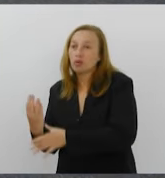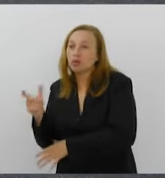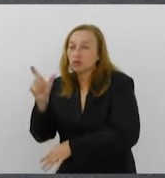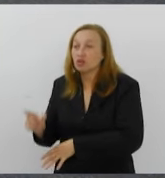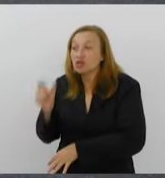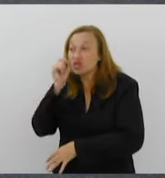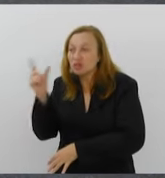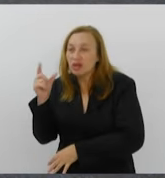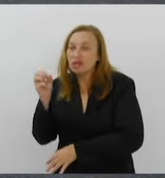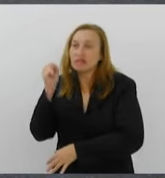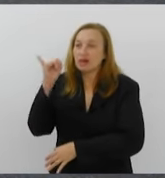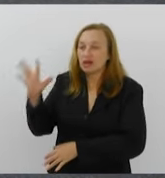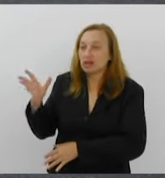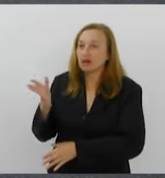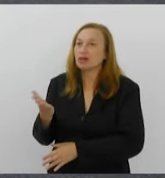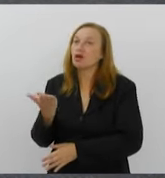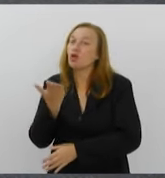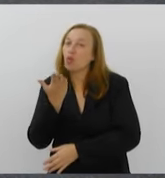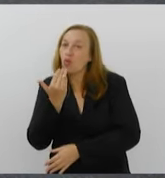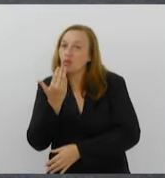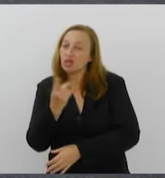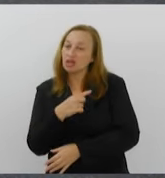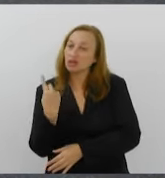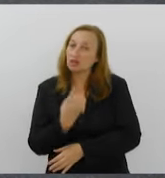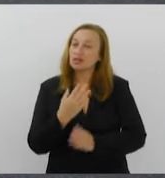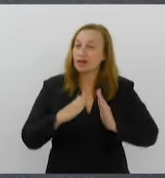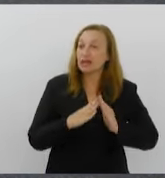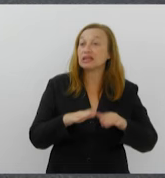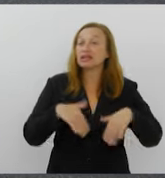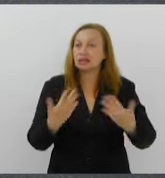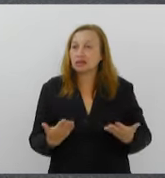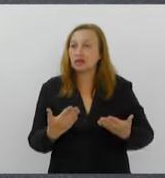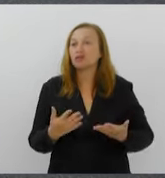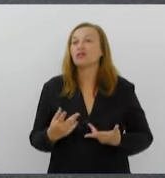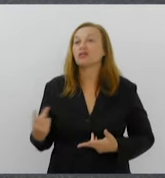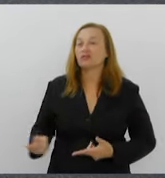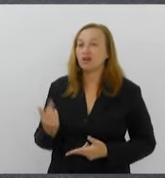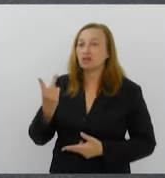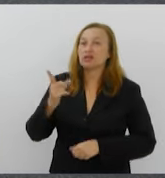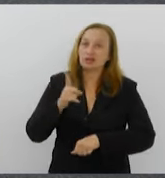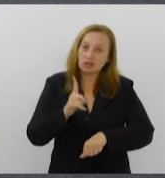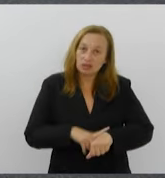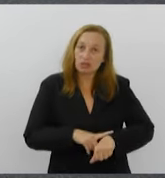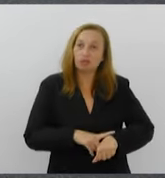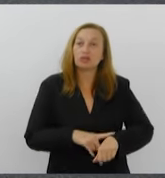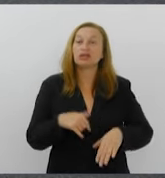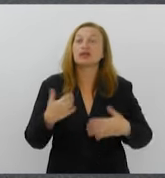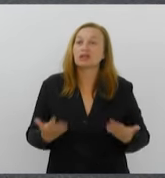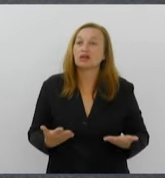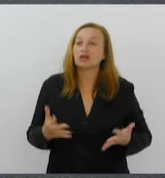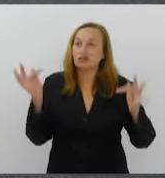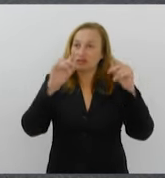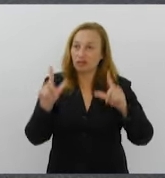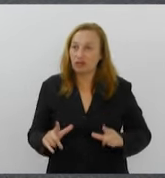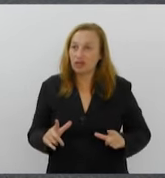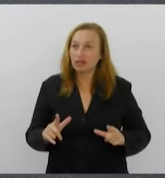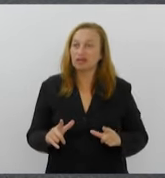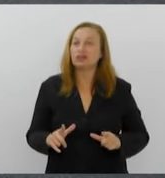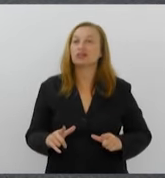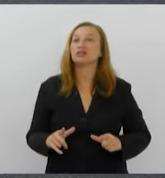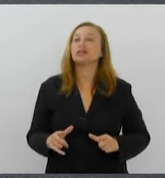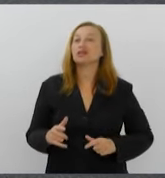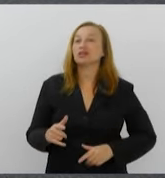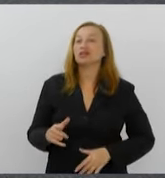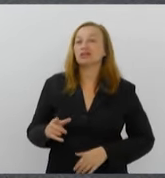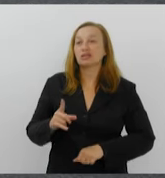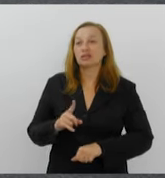madrugada para botar alimento na nossa mesa. Então, são os grandes beneficiados desse momento. Então, fico muito feliz em estar deputado